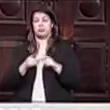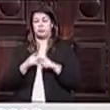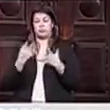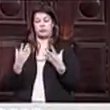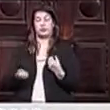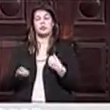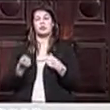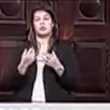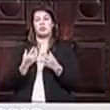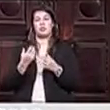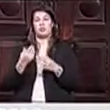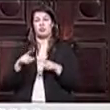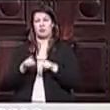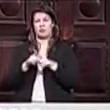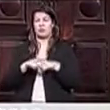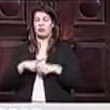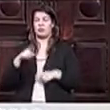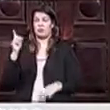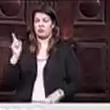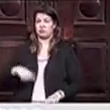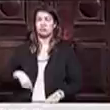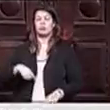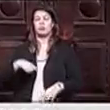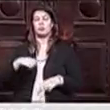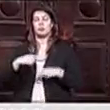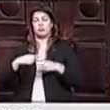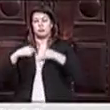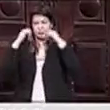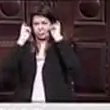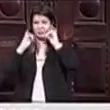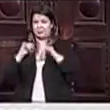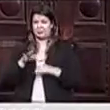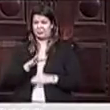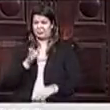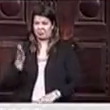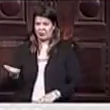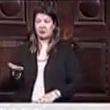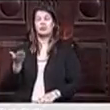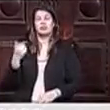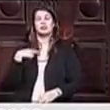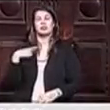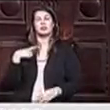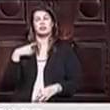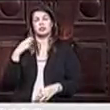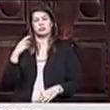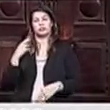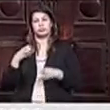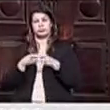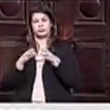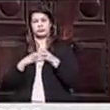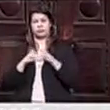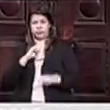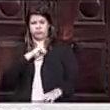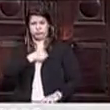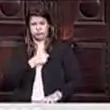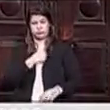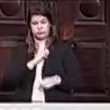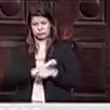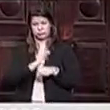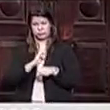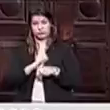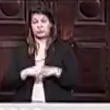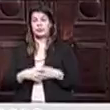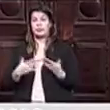signifique, com o aval do Ministério da Fazenda, o ingresso definitivo do Rio de Janeiro ao plano de recuperação fiscal dos estados.